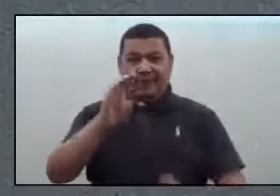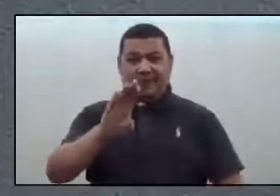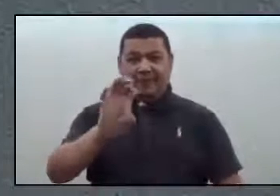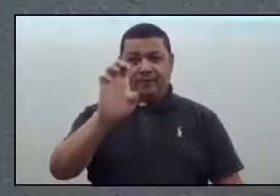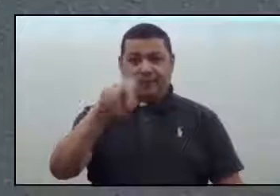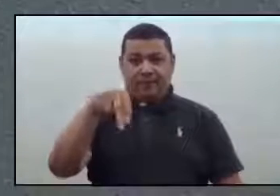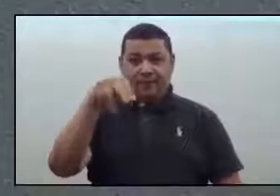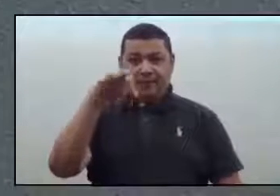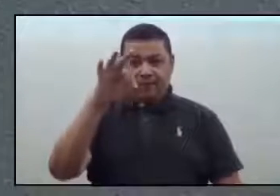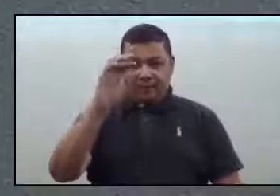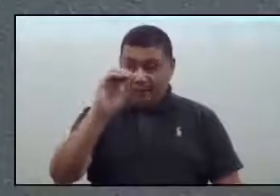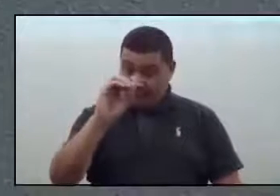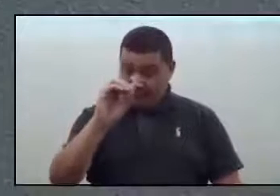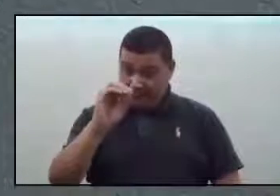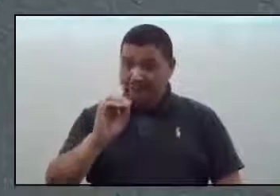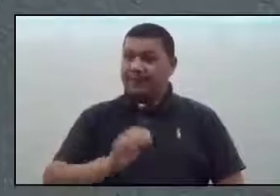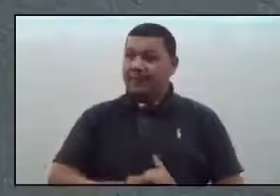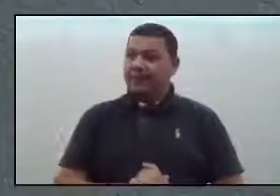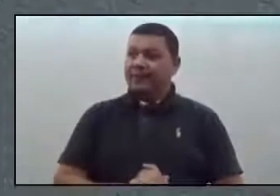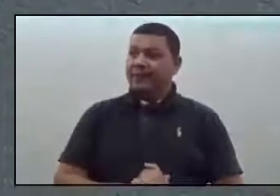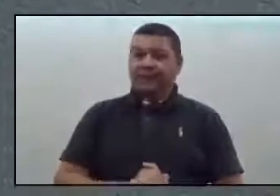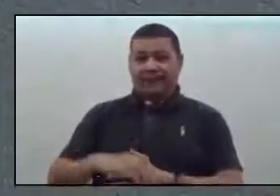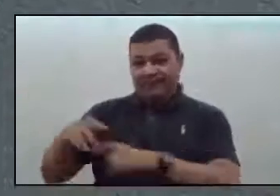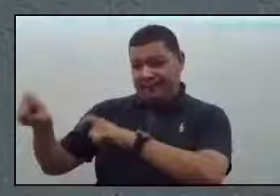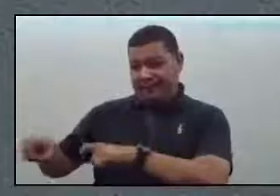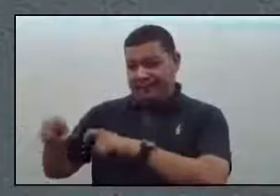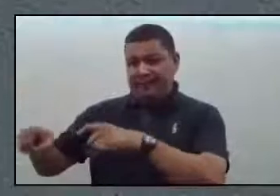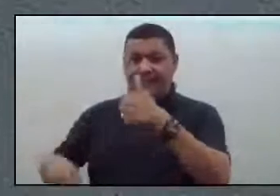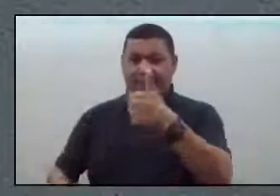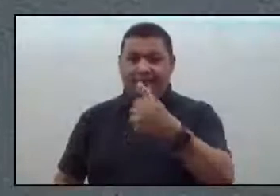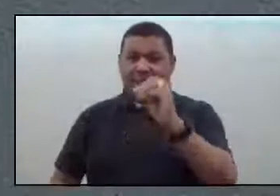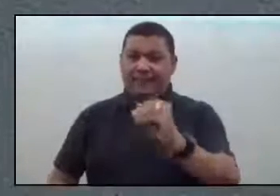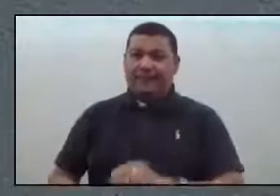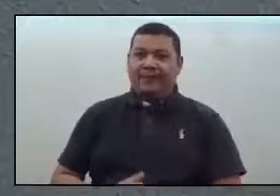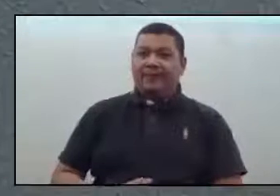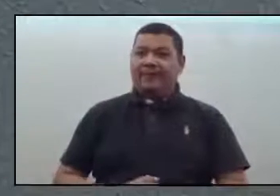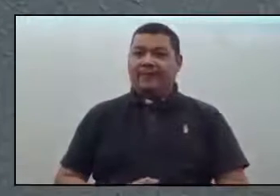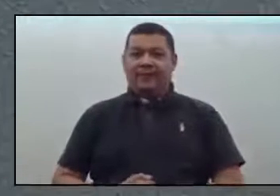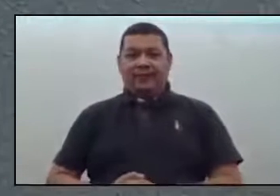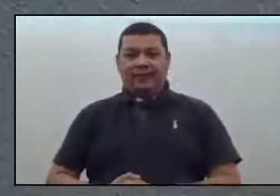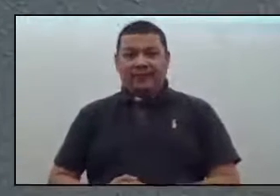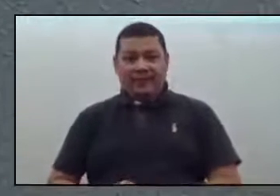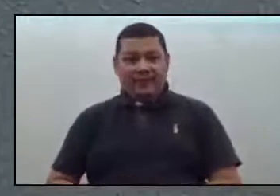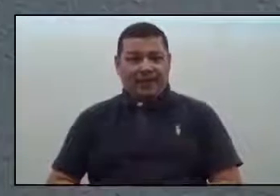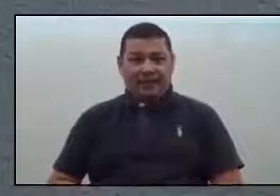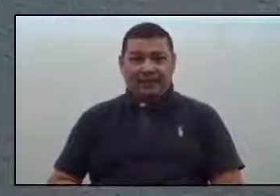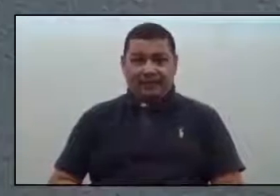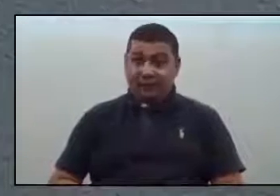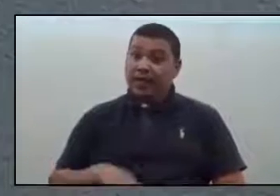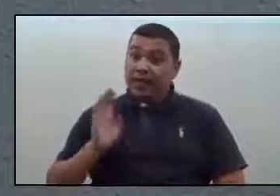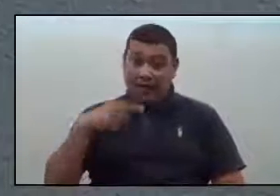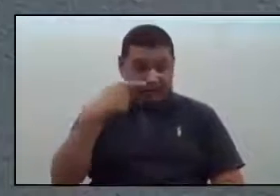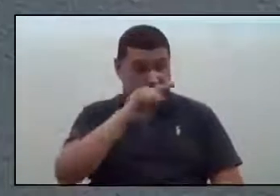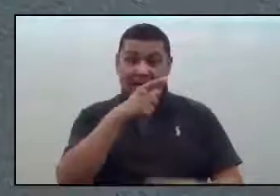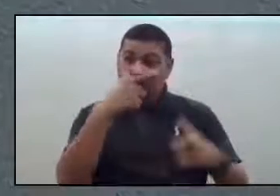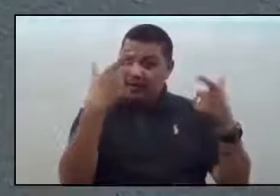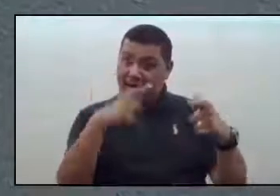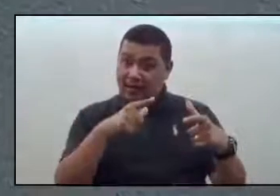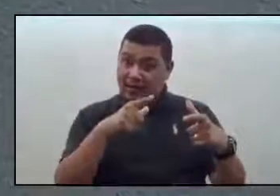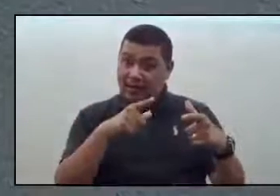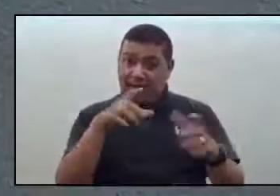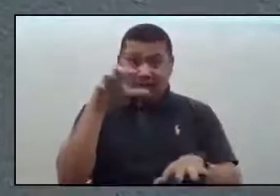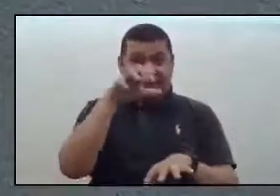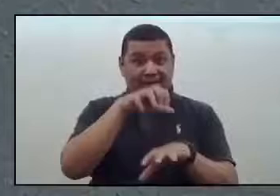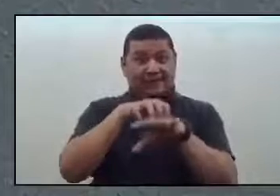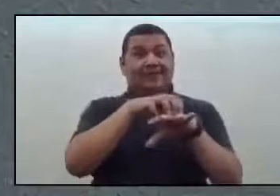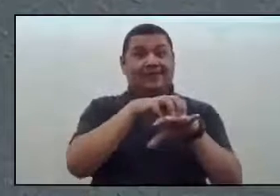seu Ronaldo Bento e família, ali da linha 10, onde já virou um ponto turístico, né, o Café do Bento, né, muito